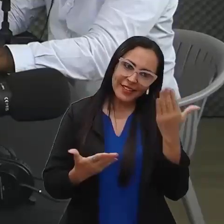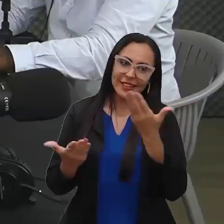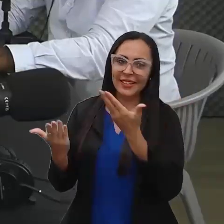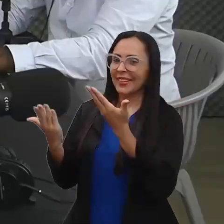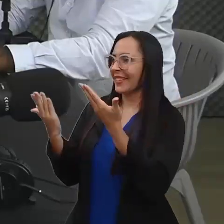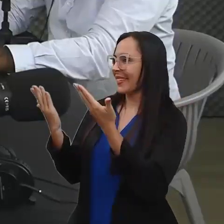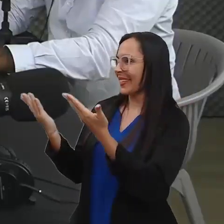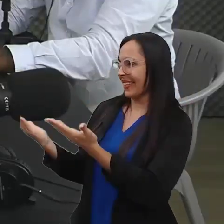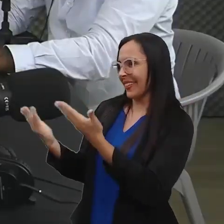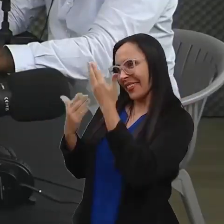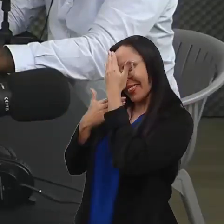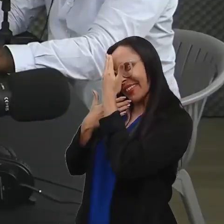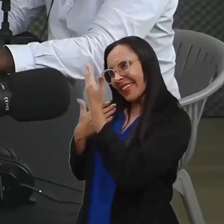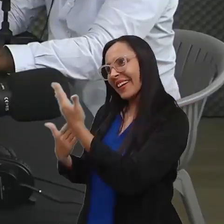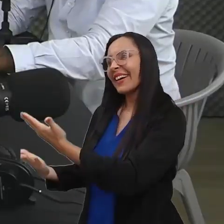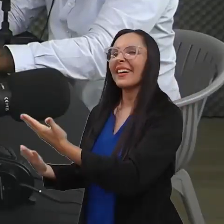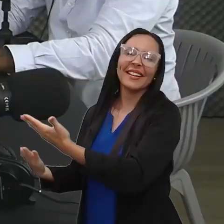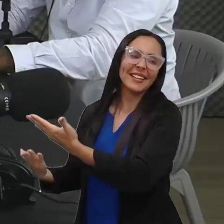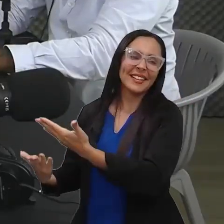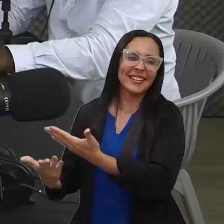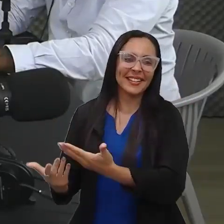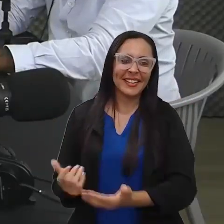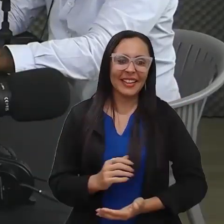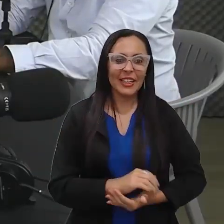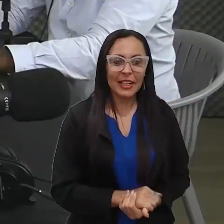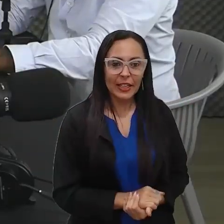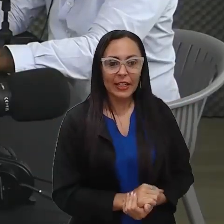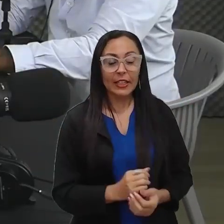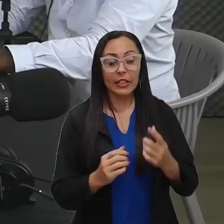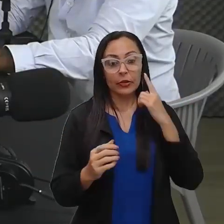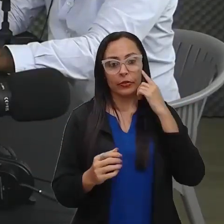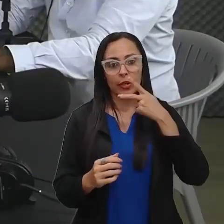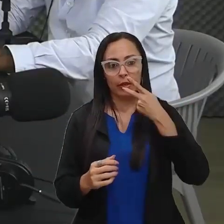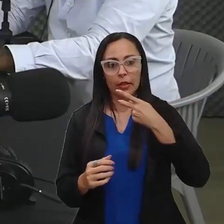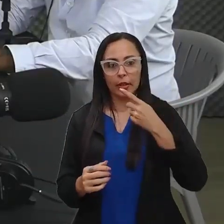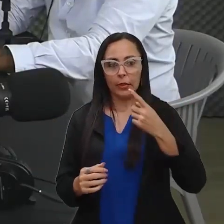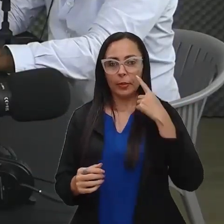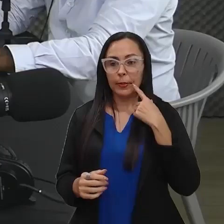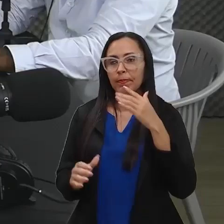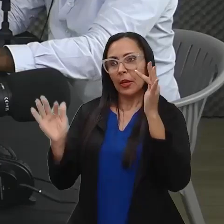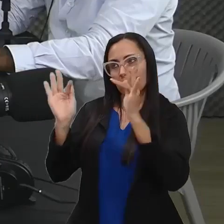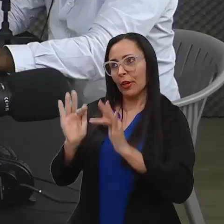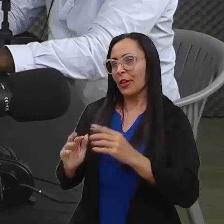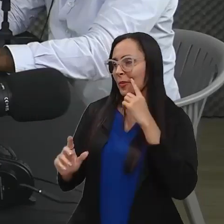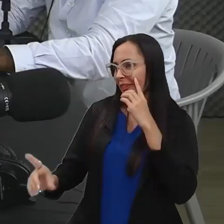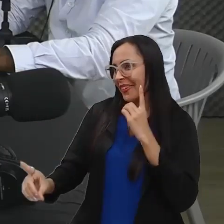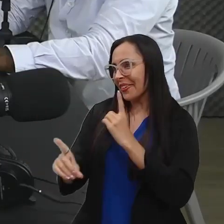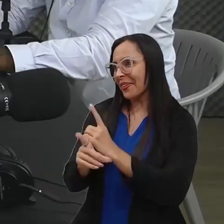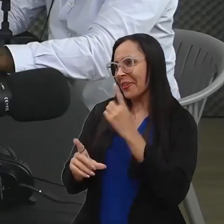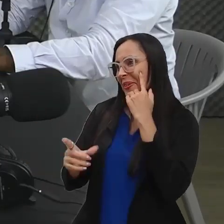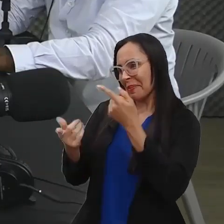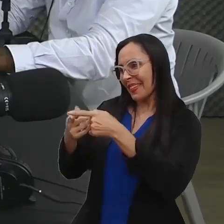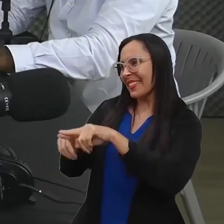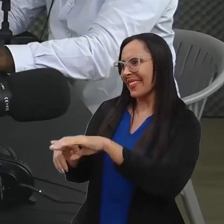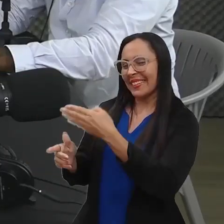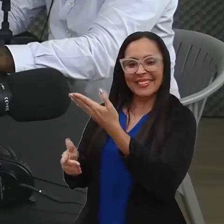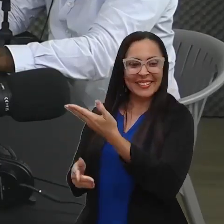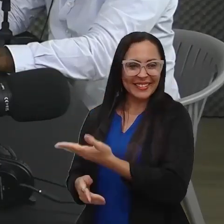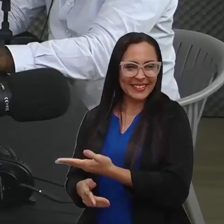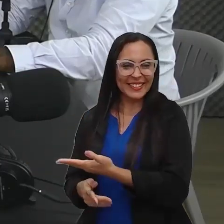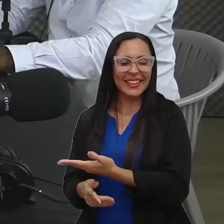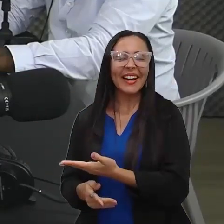também está aqui ao Satisfação, lado meu dele. amigo. E assim, e mais uma vez dizer, né, feliz pelo reencontro, né, de um grande parceiro, companheiro de